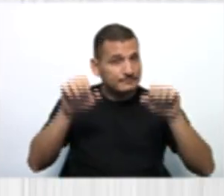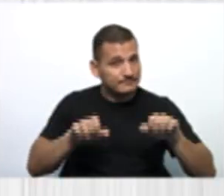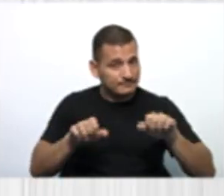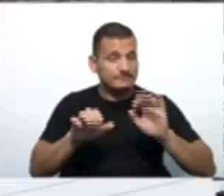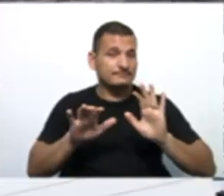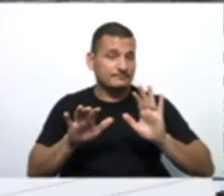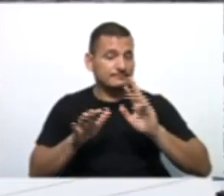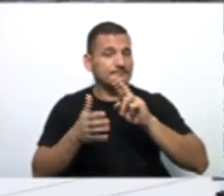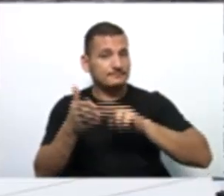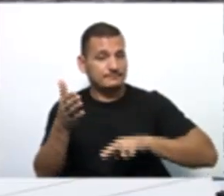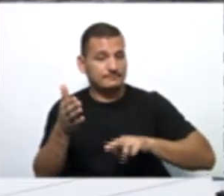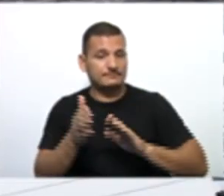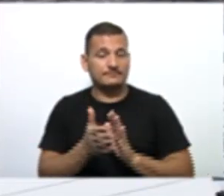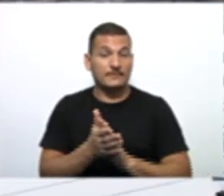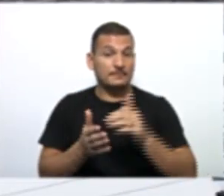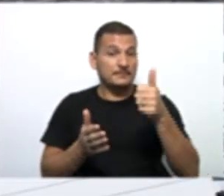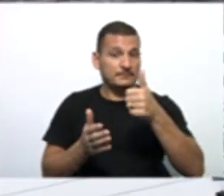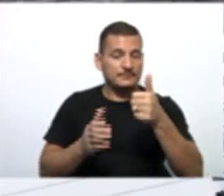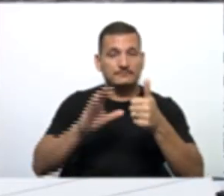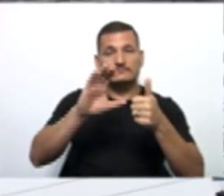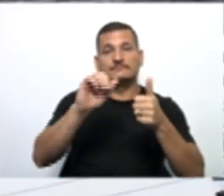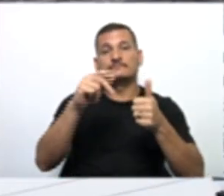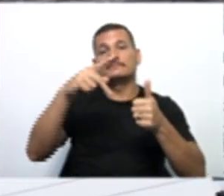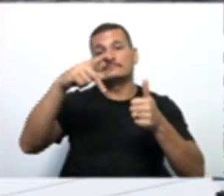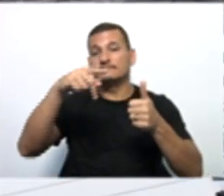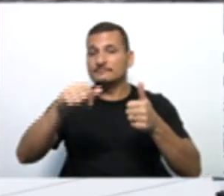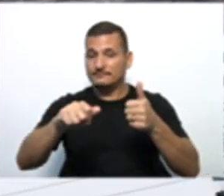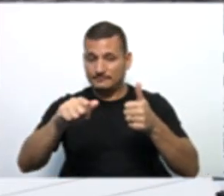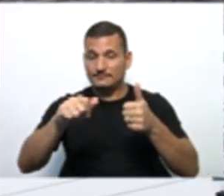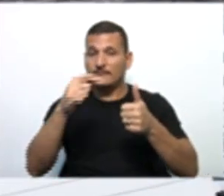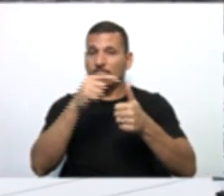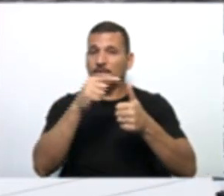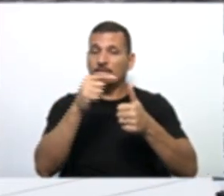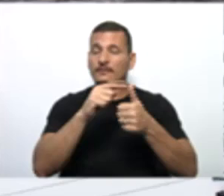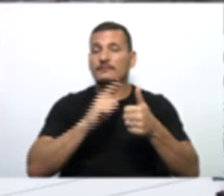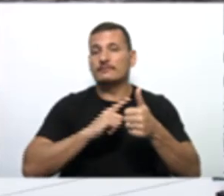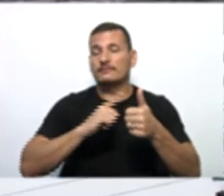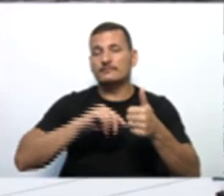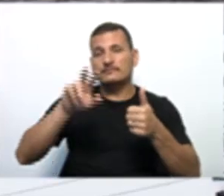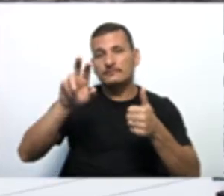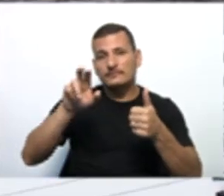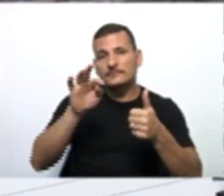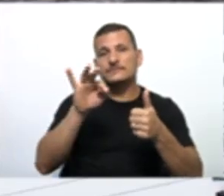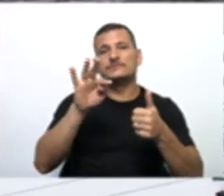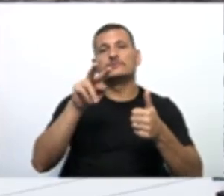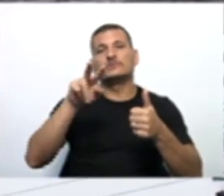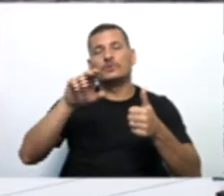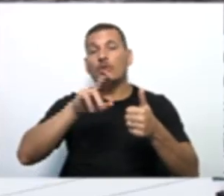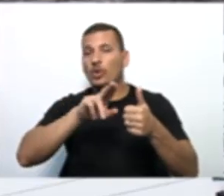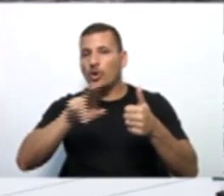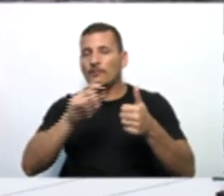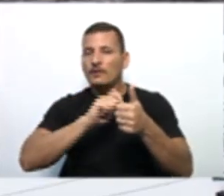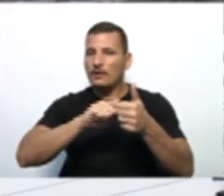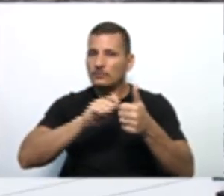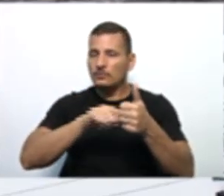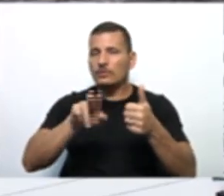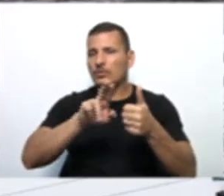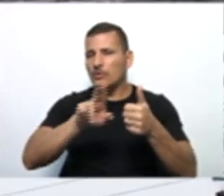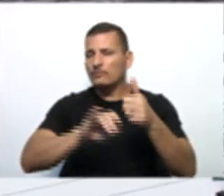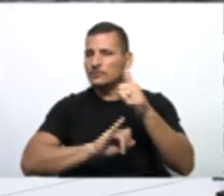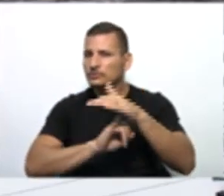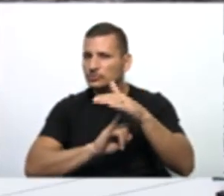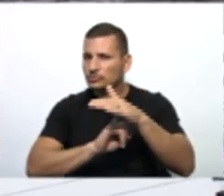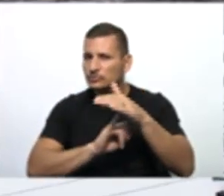relatório. Primeiro vem a capa. É o que contém o título do relatório, nome do autor, da instituição